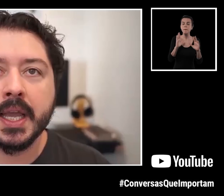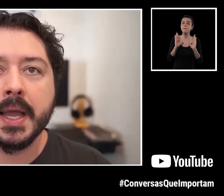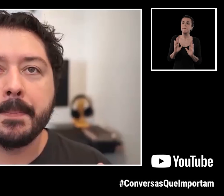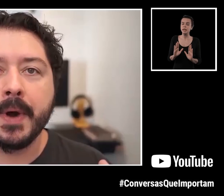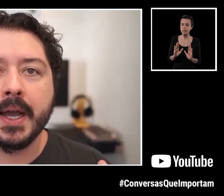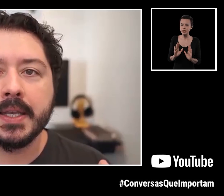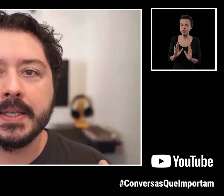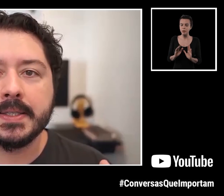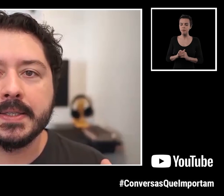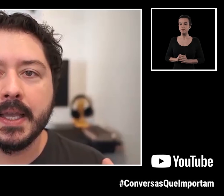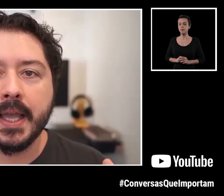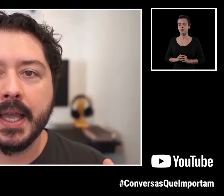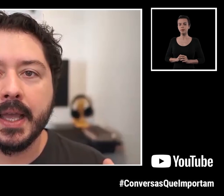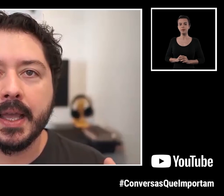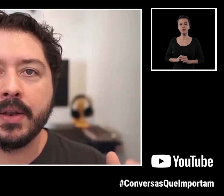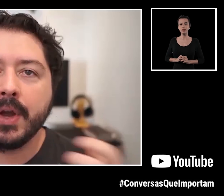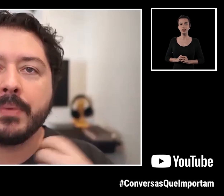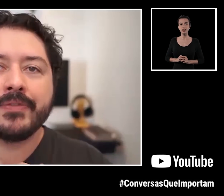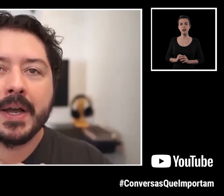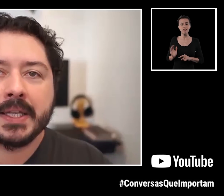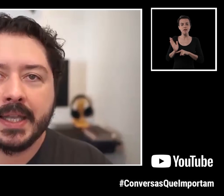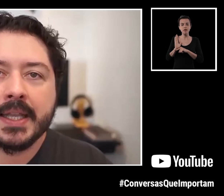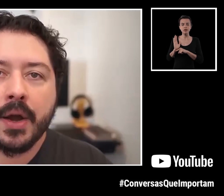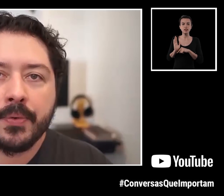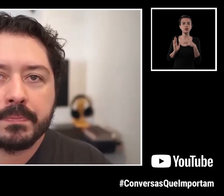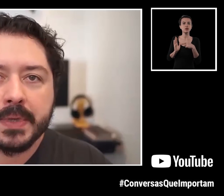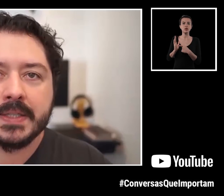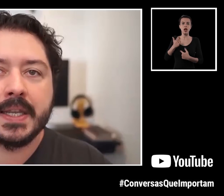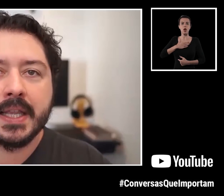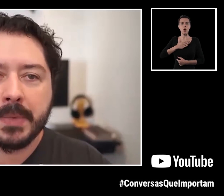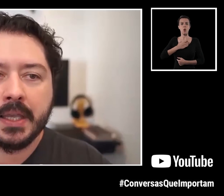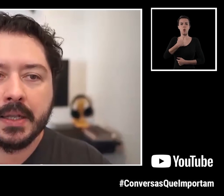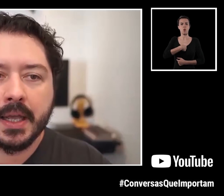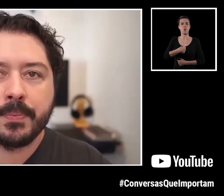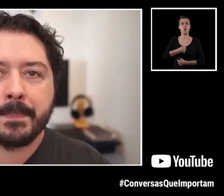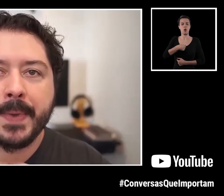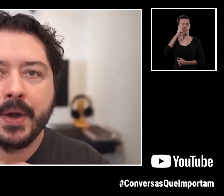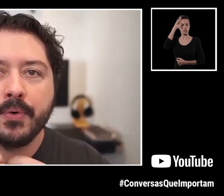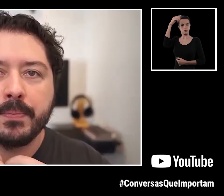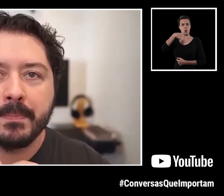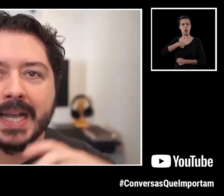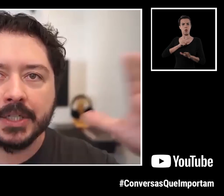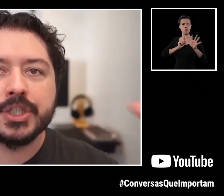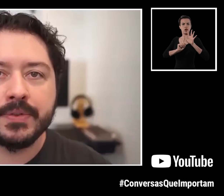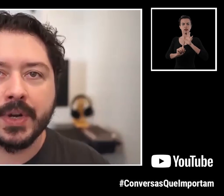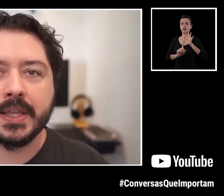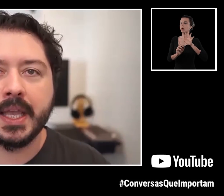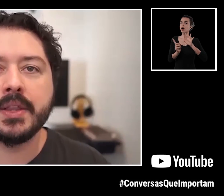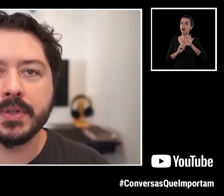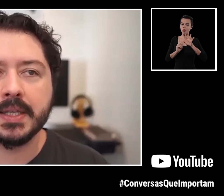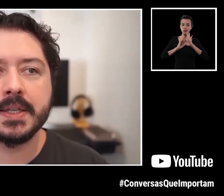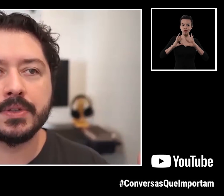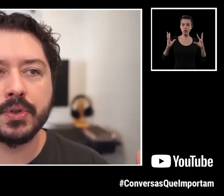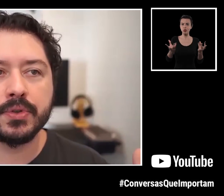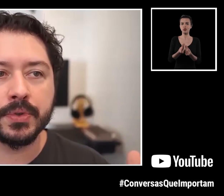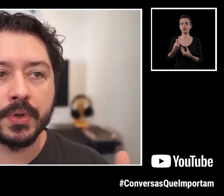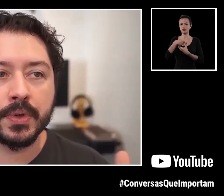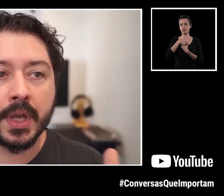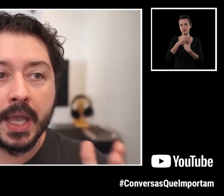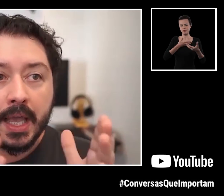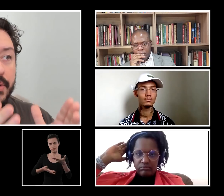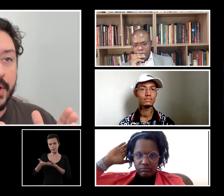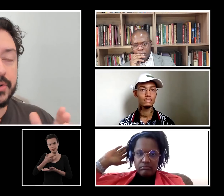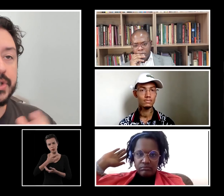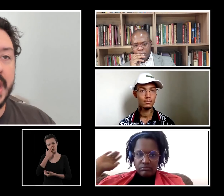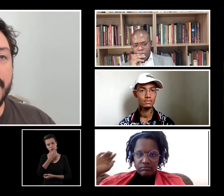discutirem, mas não é uma ferramenta que tem que estar restrita a mim, o papel mais ativo aí dentro tem que ser de todo